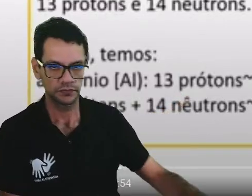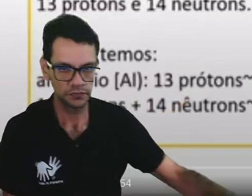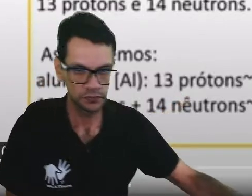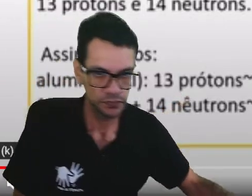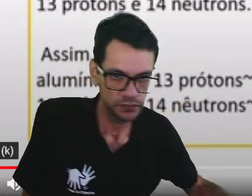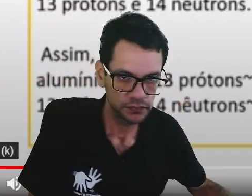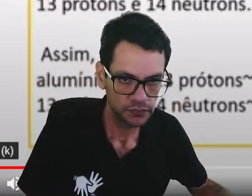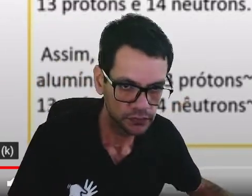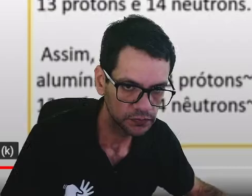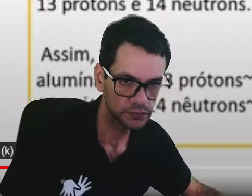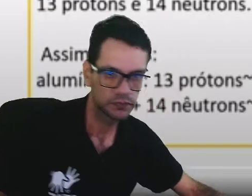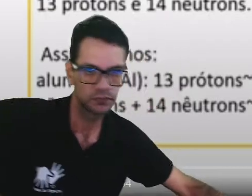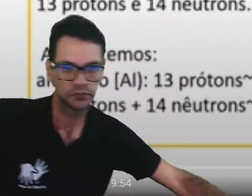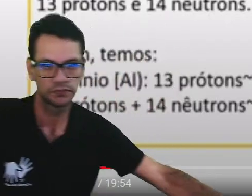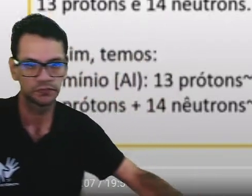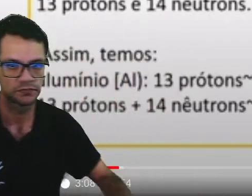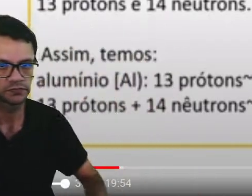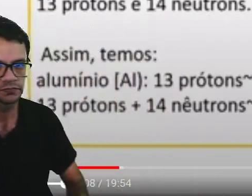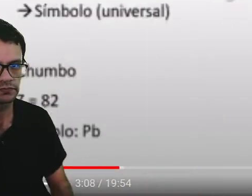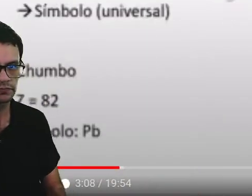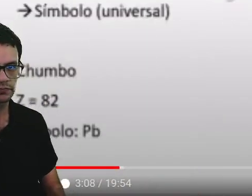27. Tranquilo?